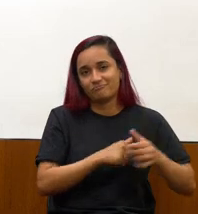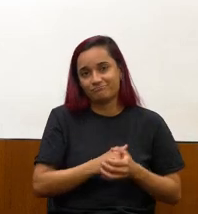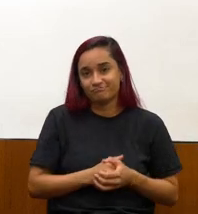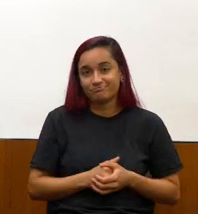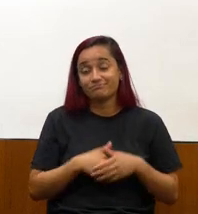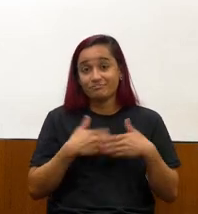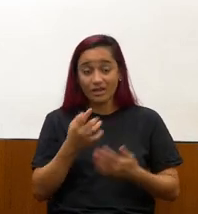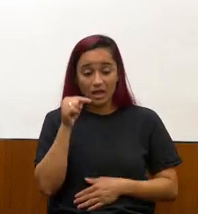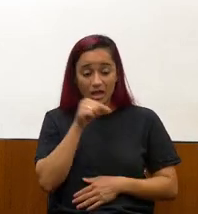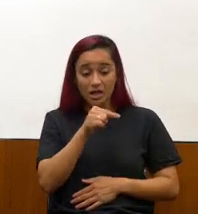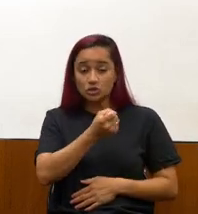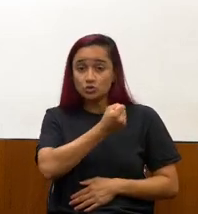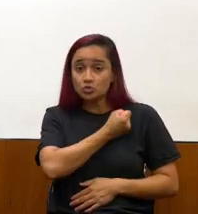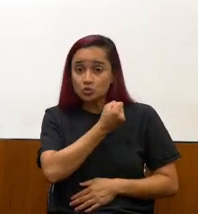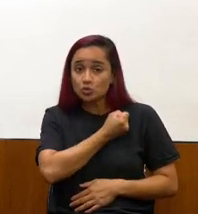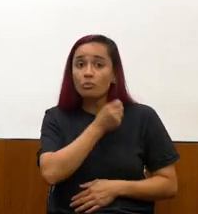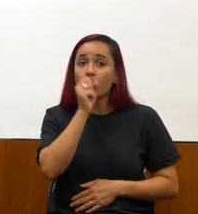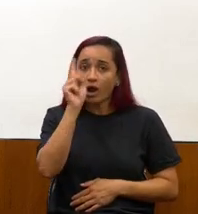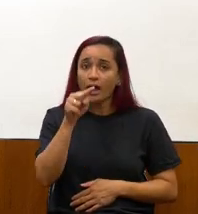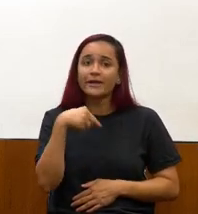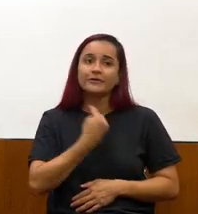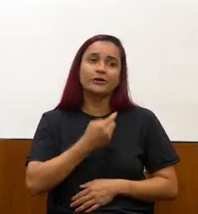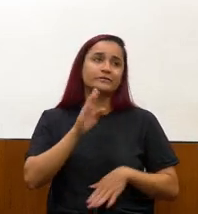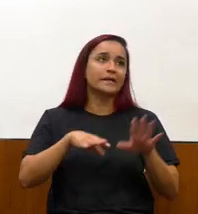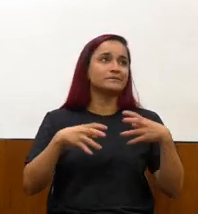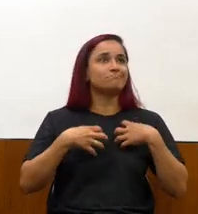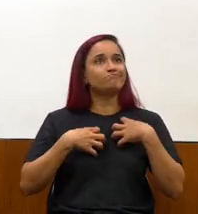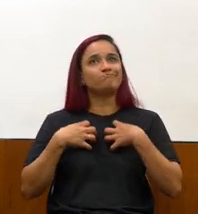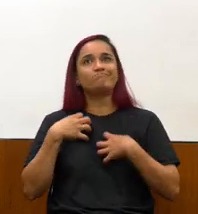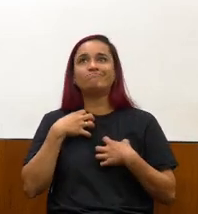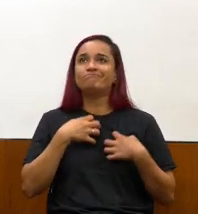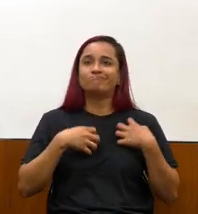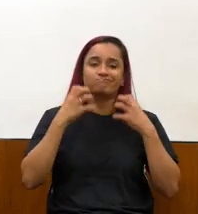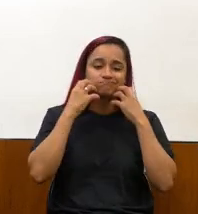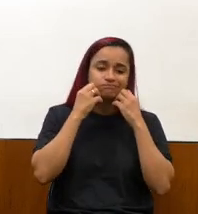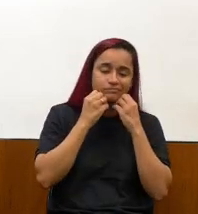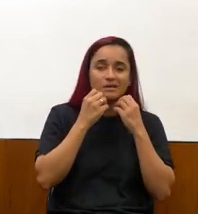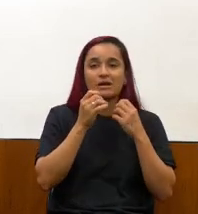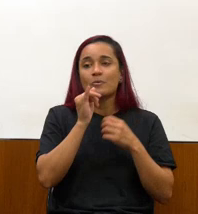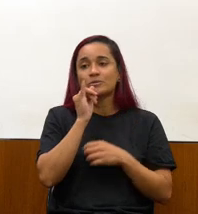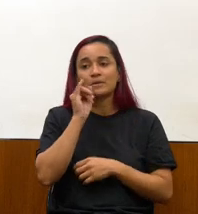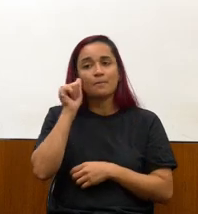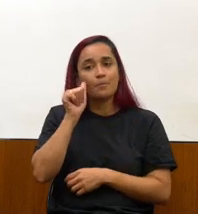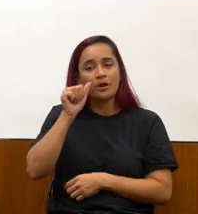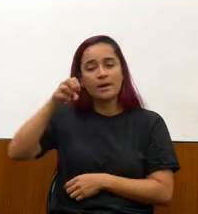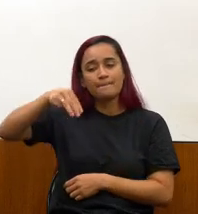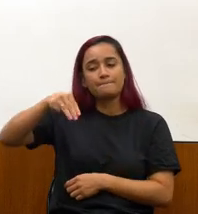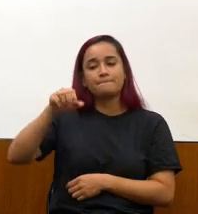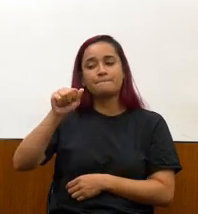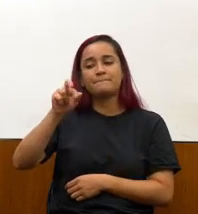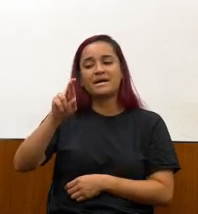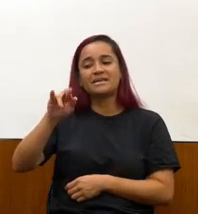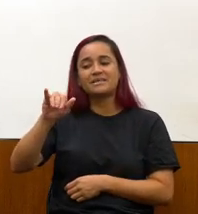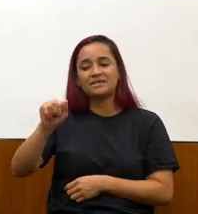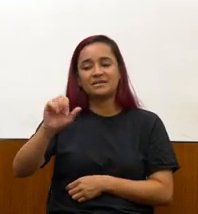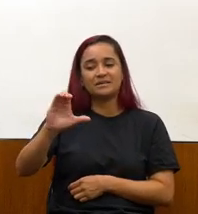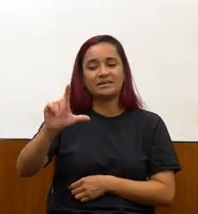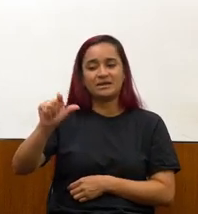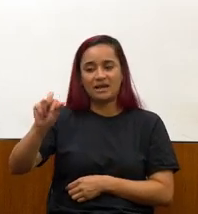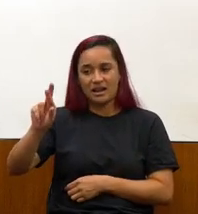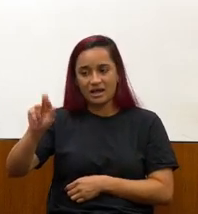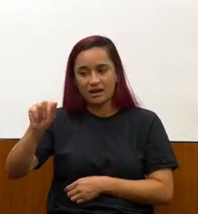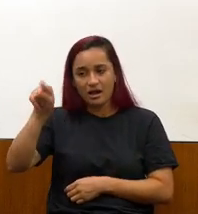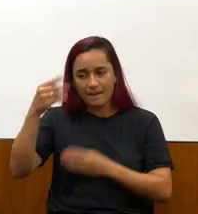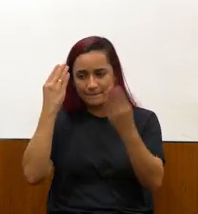esse número que a gente se constrange demais, é que Maria Clara, psicóloga do Manudal, ela está trabalhando para poder atingir